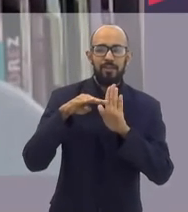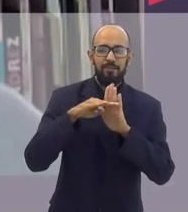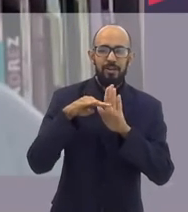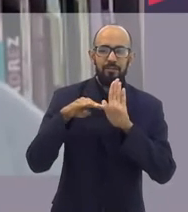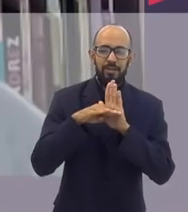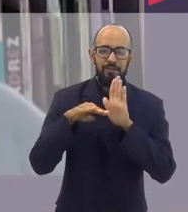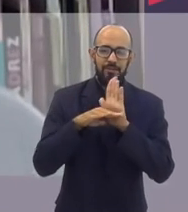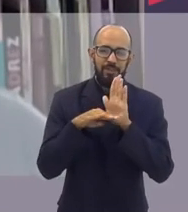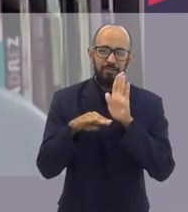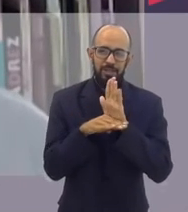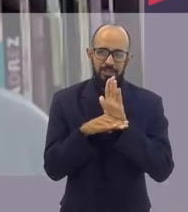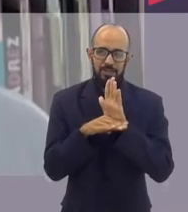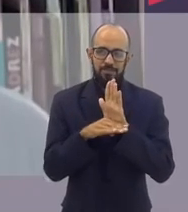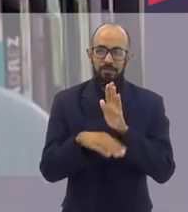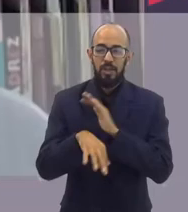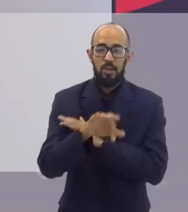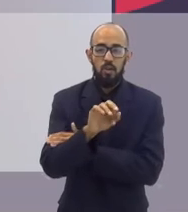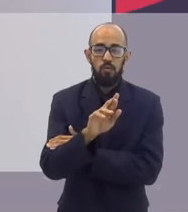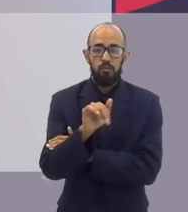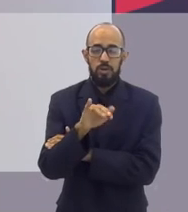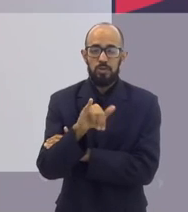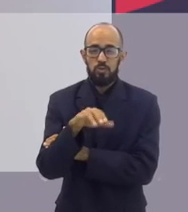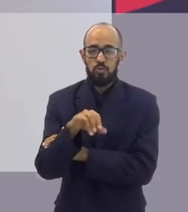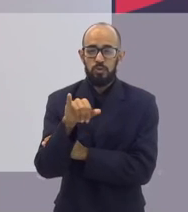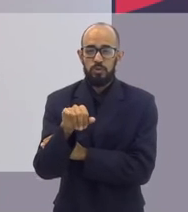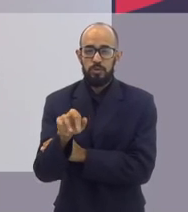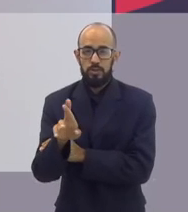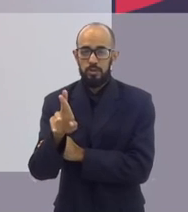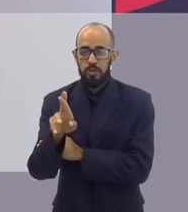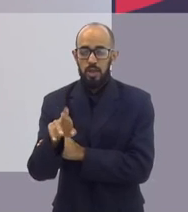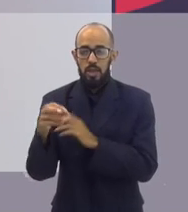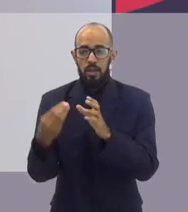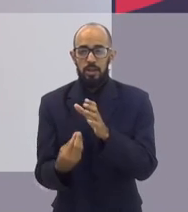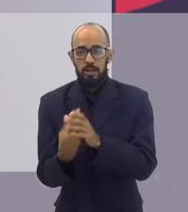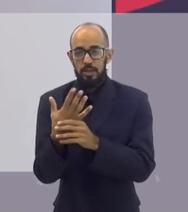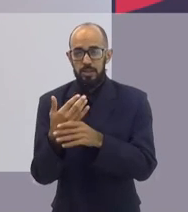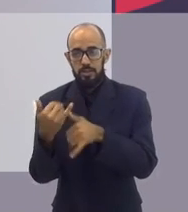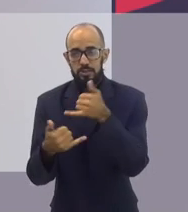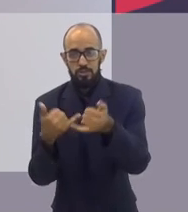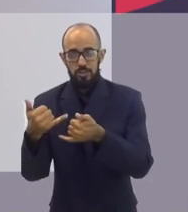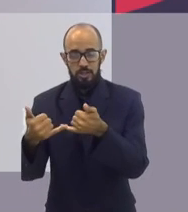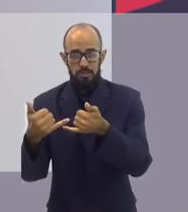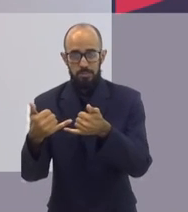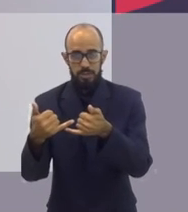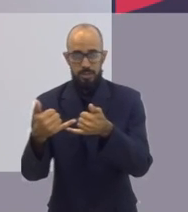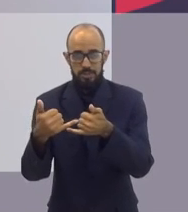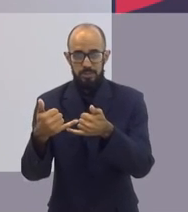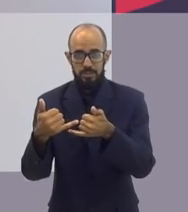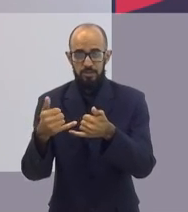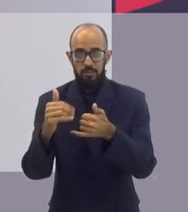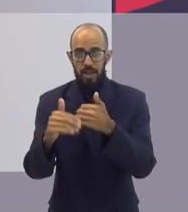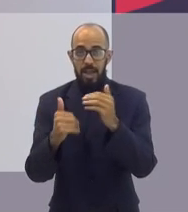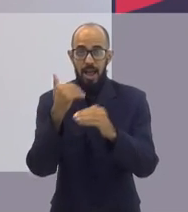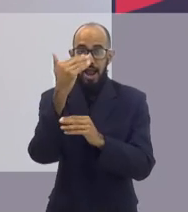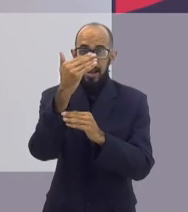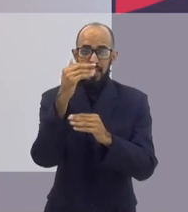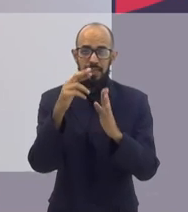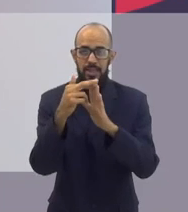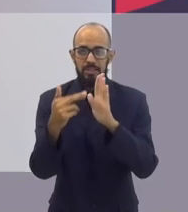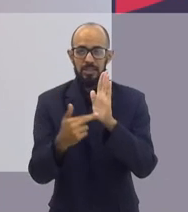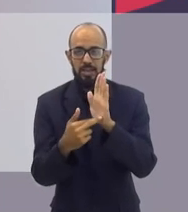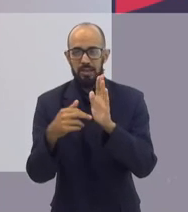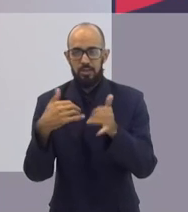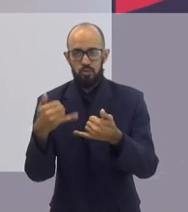faz isso. E aí o François inclui no jogo dinâmicas de sala de aula, né, que vão além das